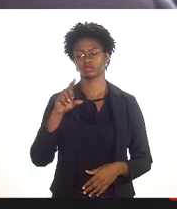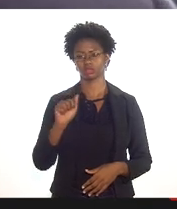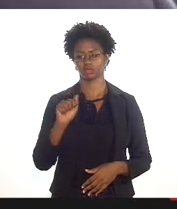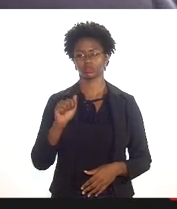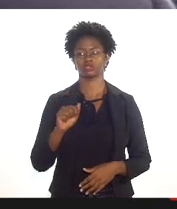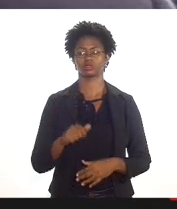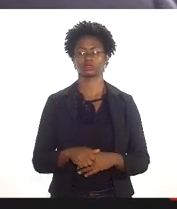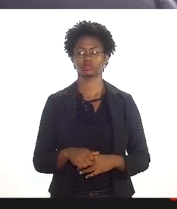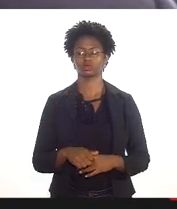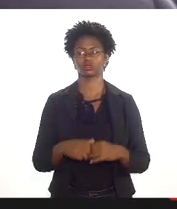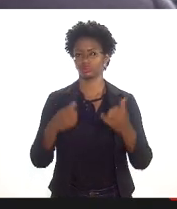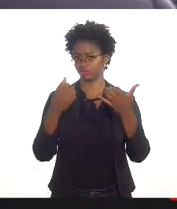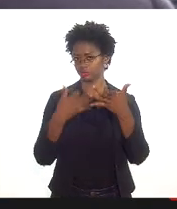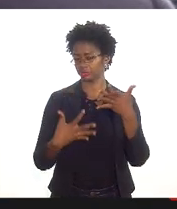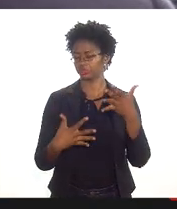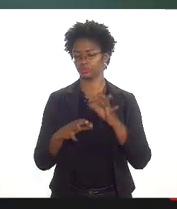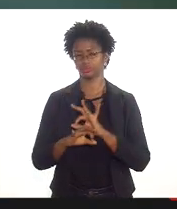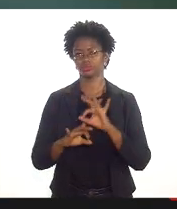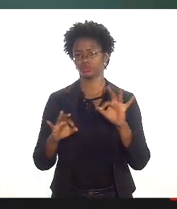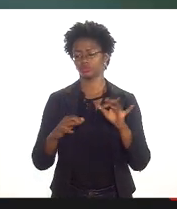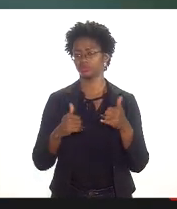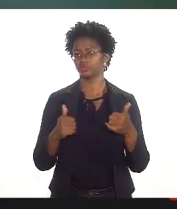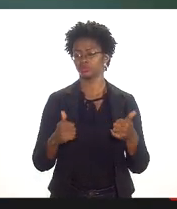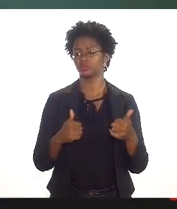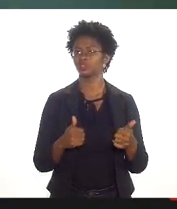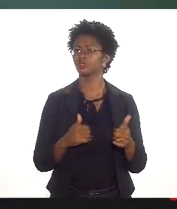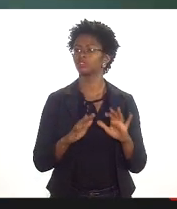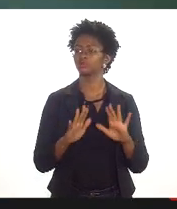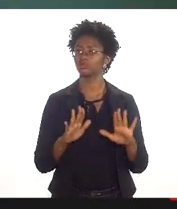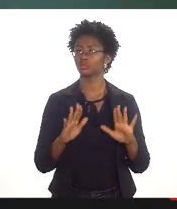elucidativo. E eu gostaria de chamar para um item que é público